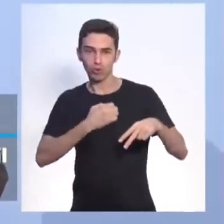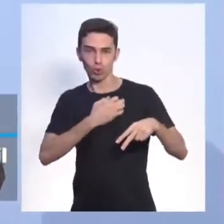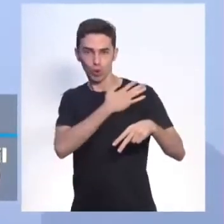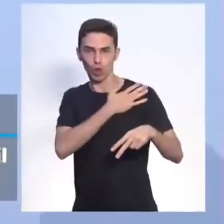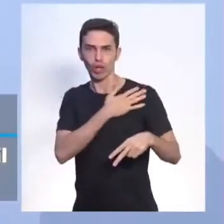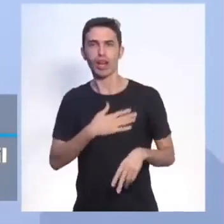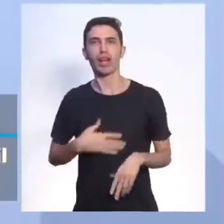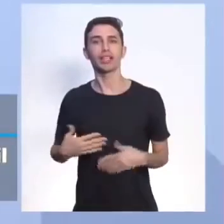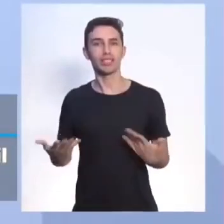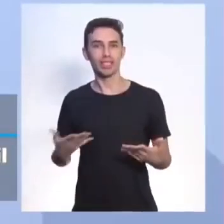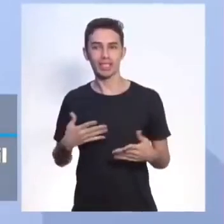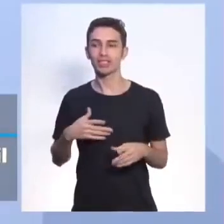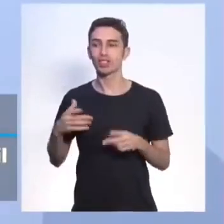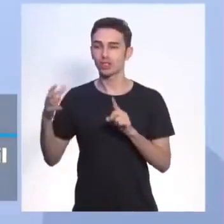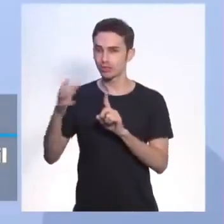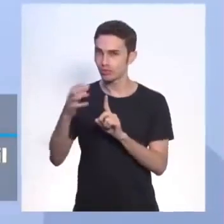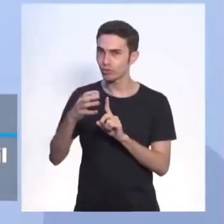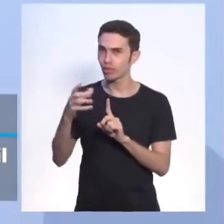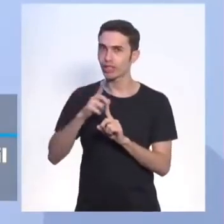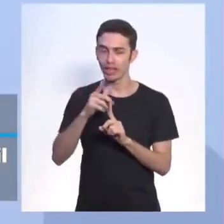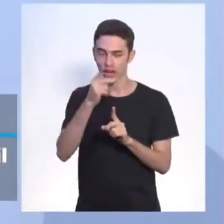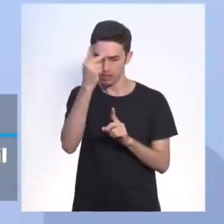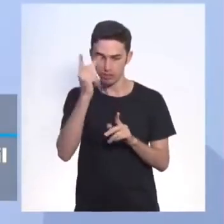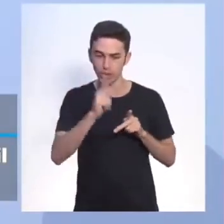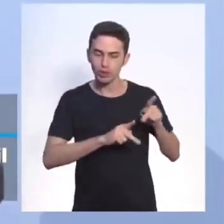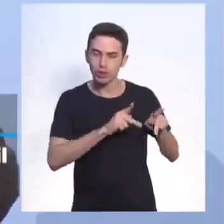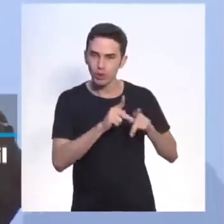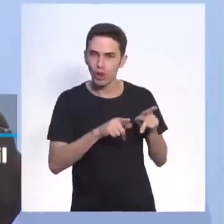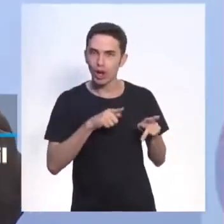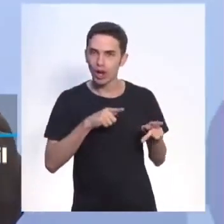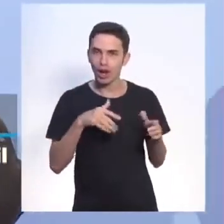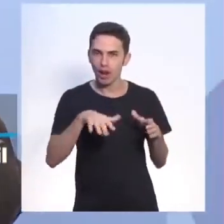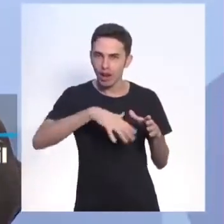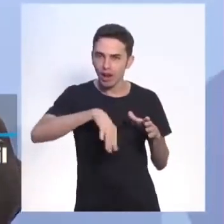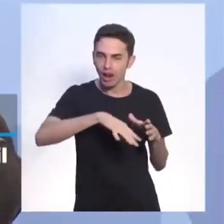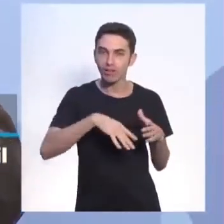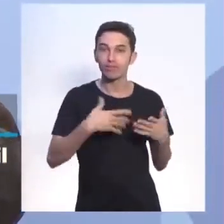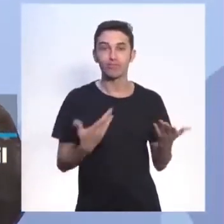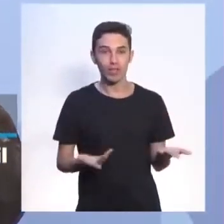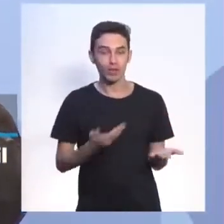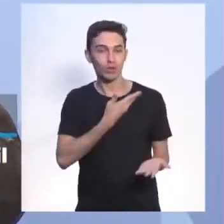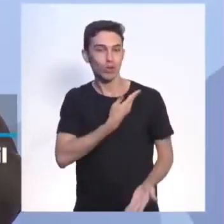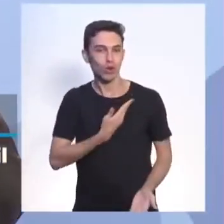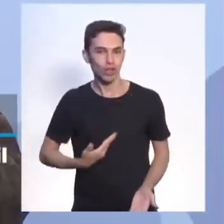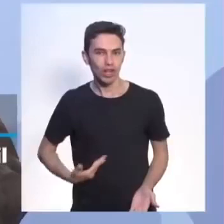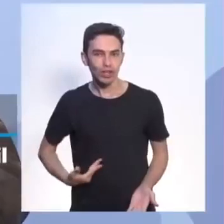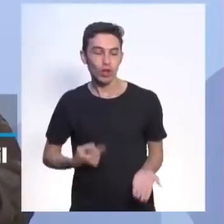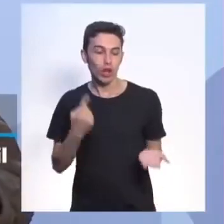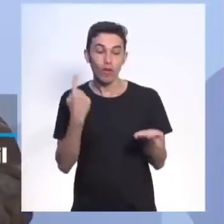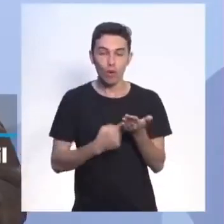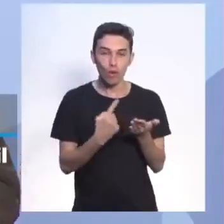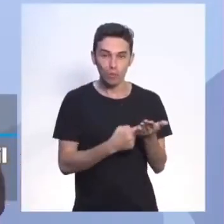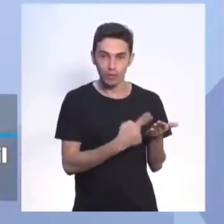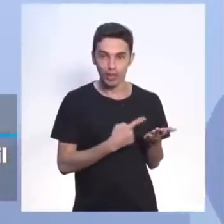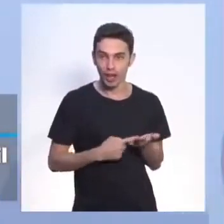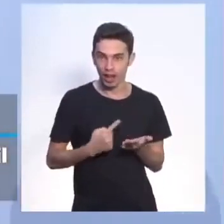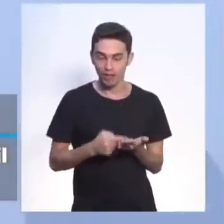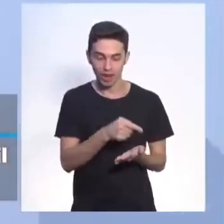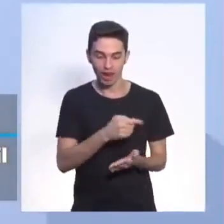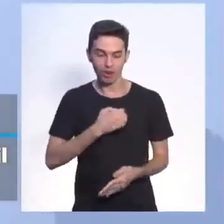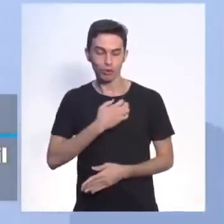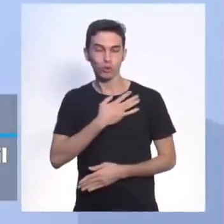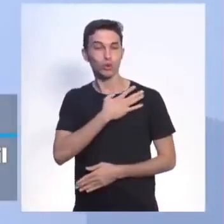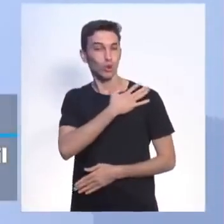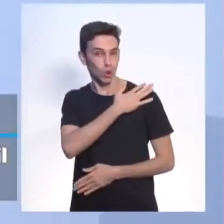na população local. Portanto, os governadores, eles faziam arranjos com os